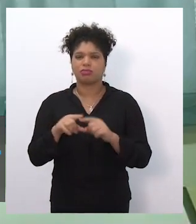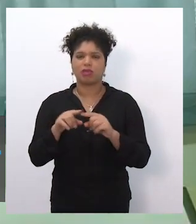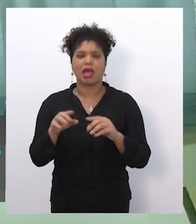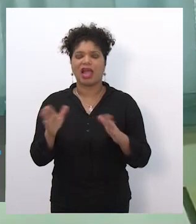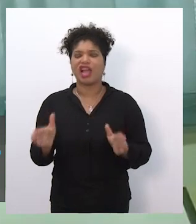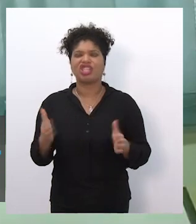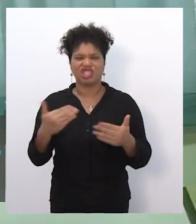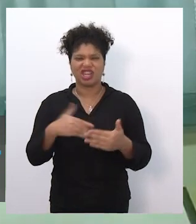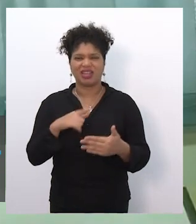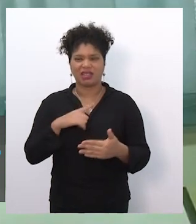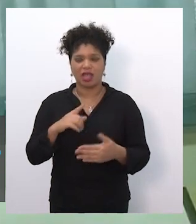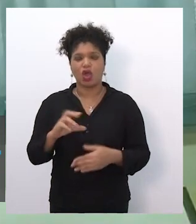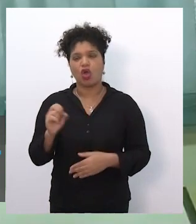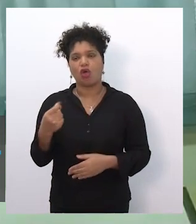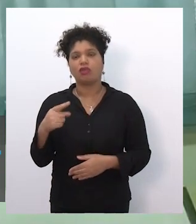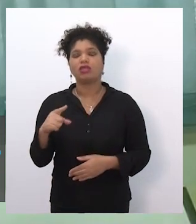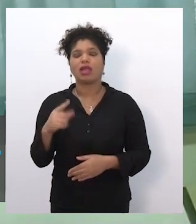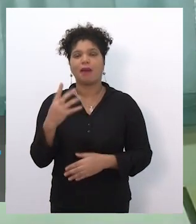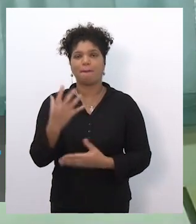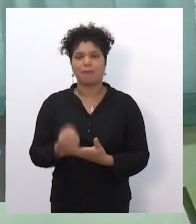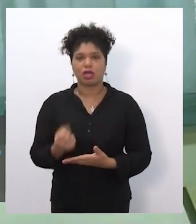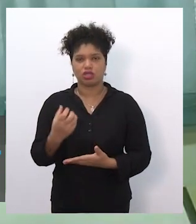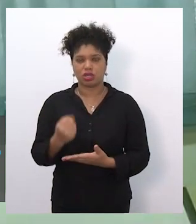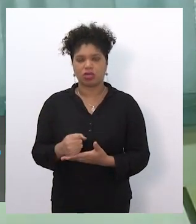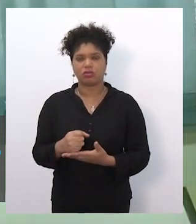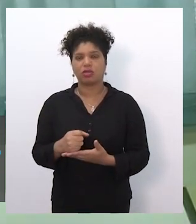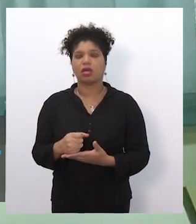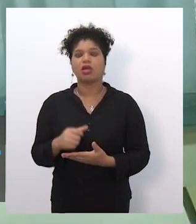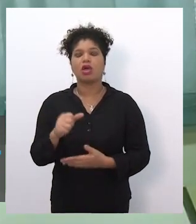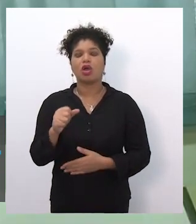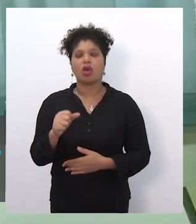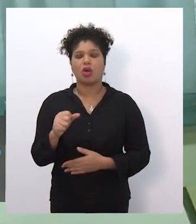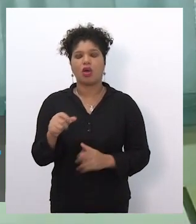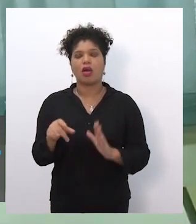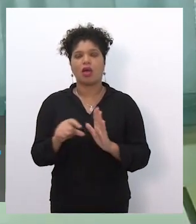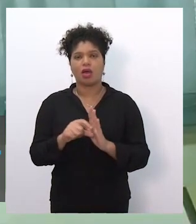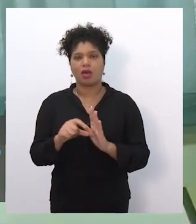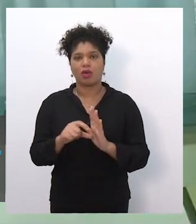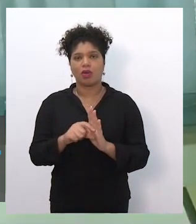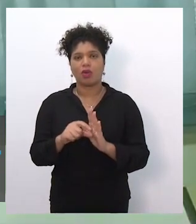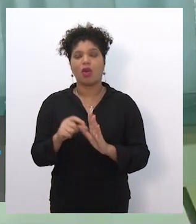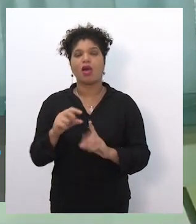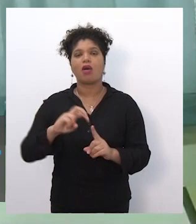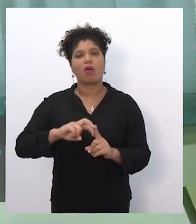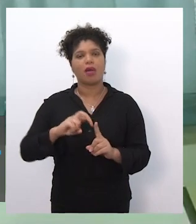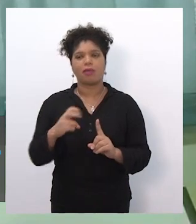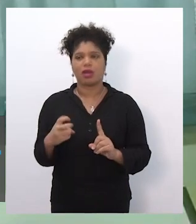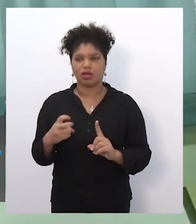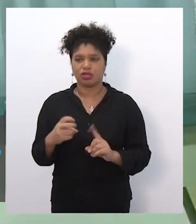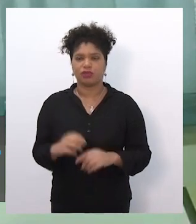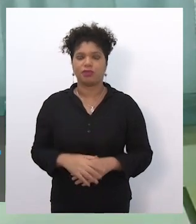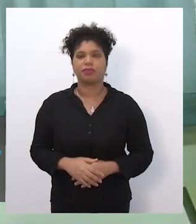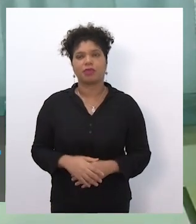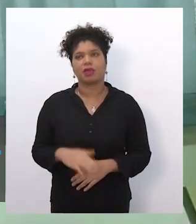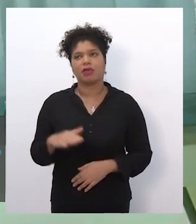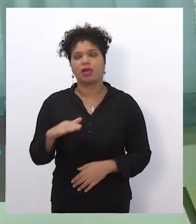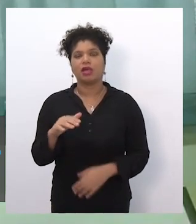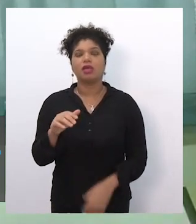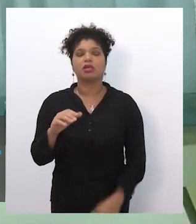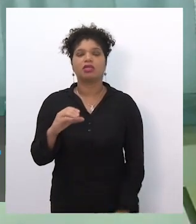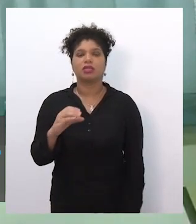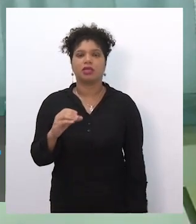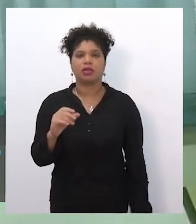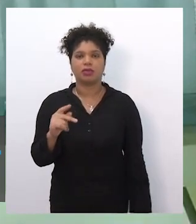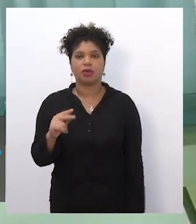baixa algum programa específico que ele reconhece quantos slots tem na memória. No caso, um exemplo, o CPU-Z,